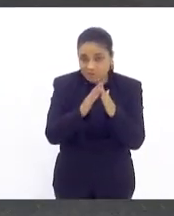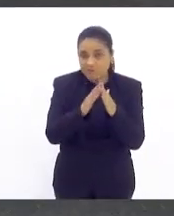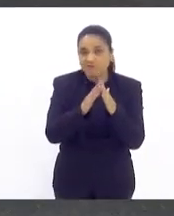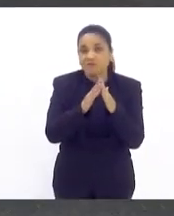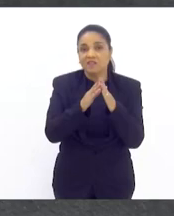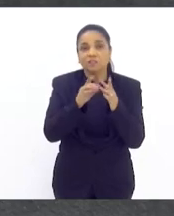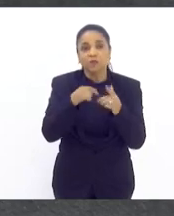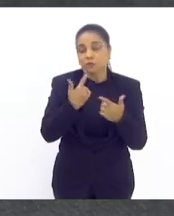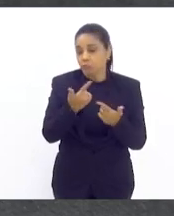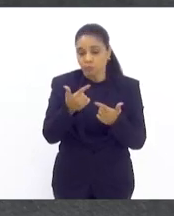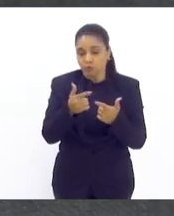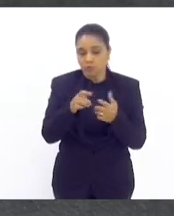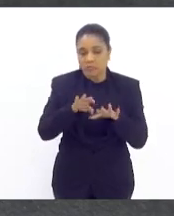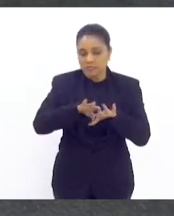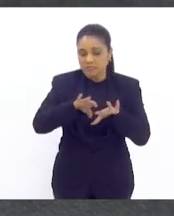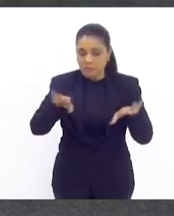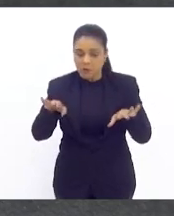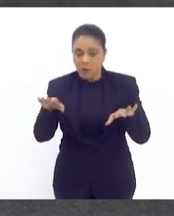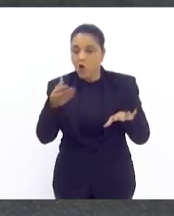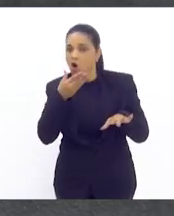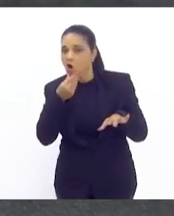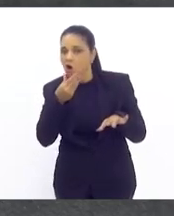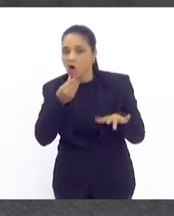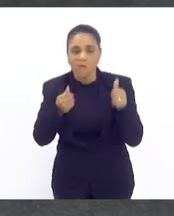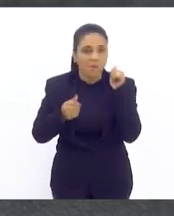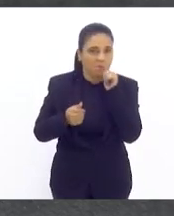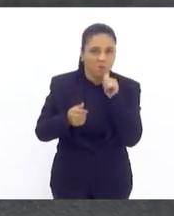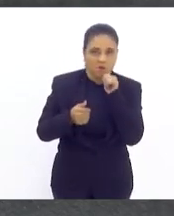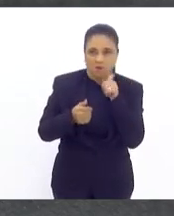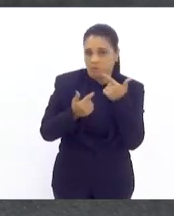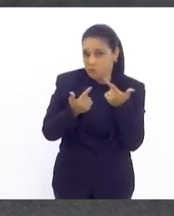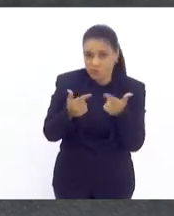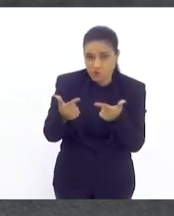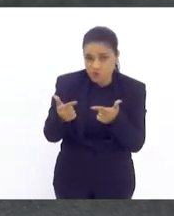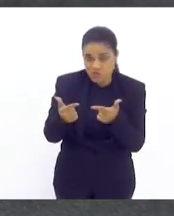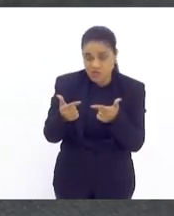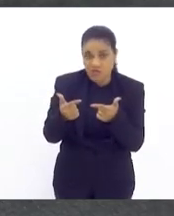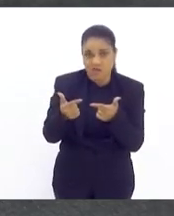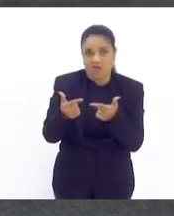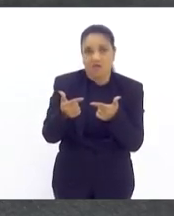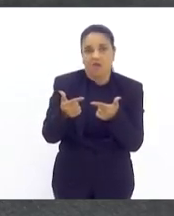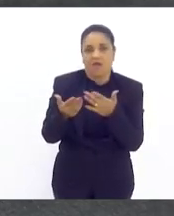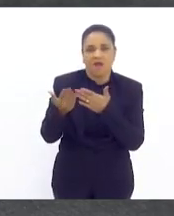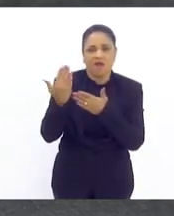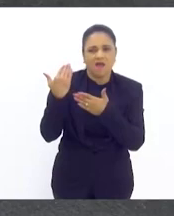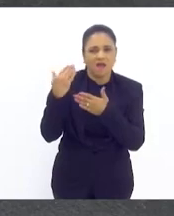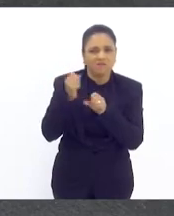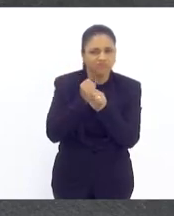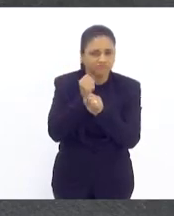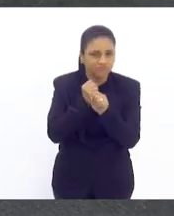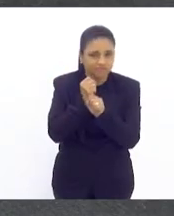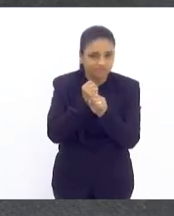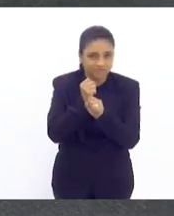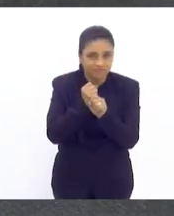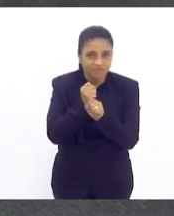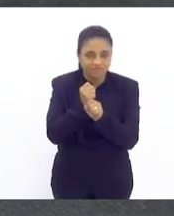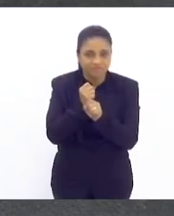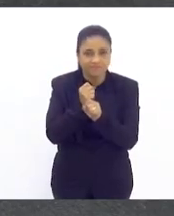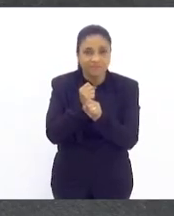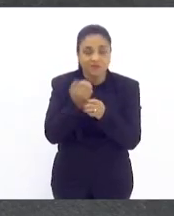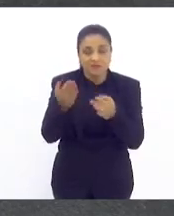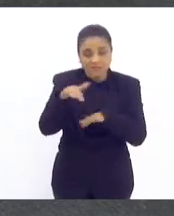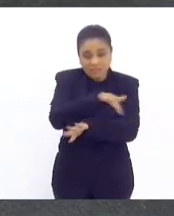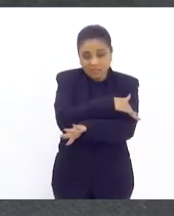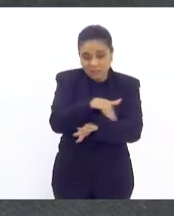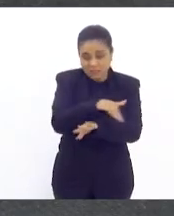entre homens e mulheres tinham equipamentos até bem poucos anos atrás para a população e situação